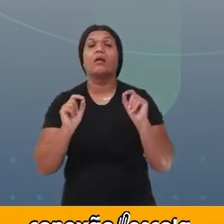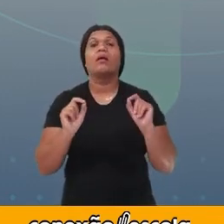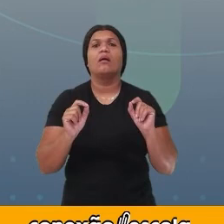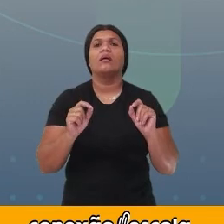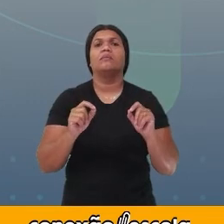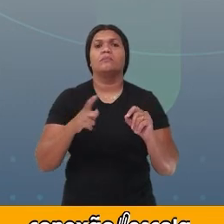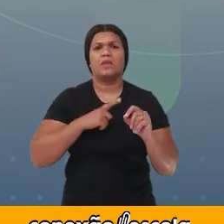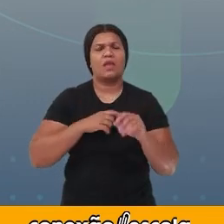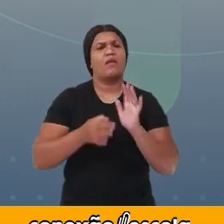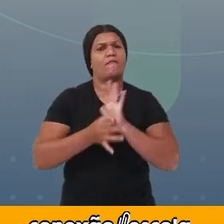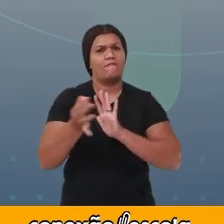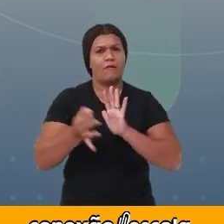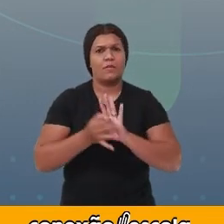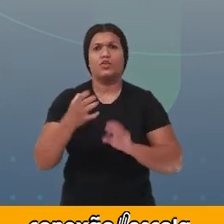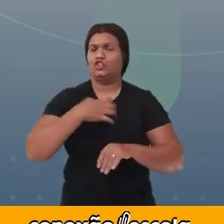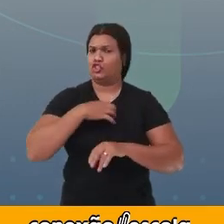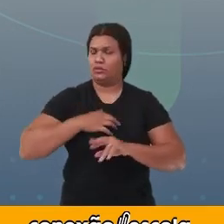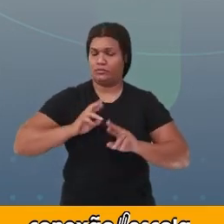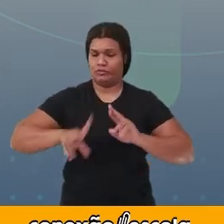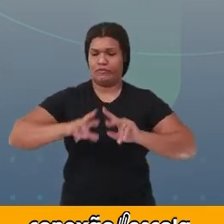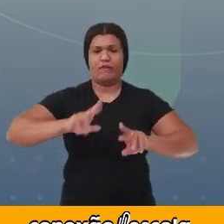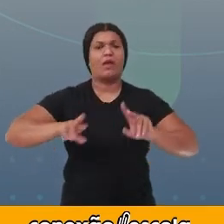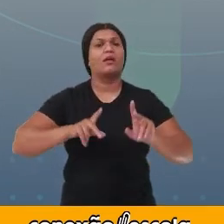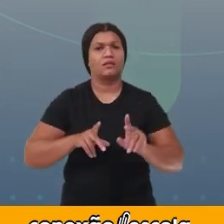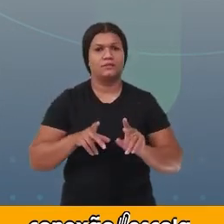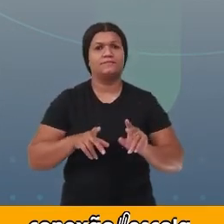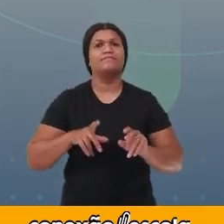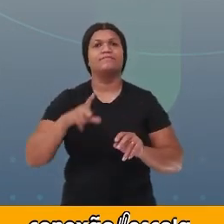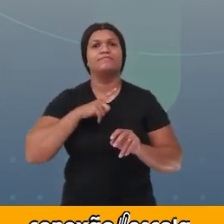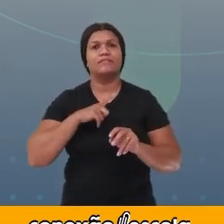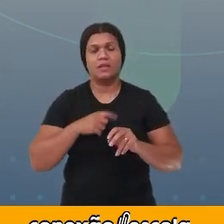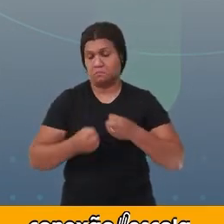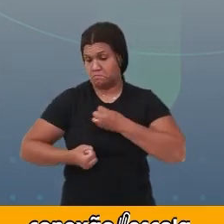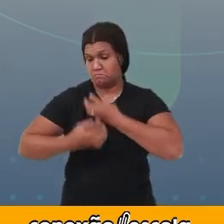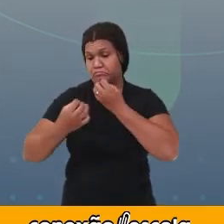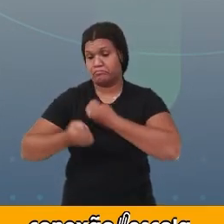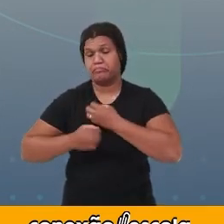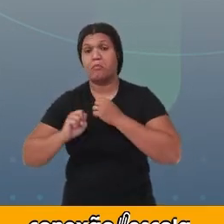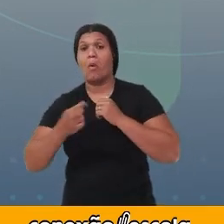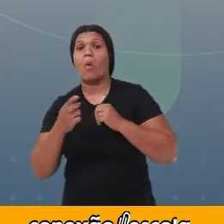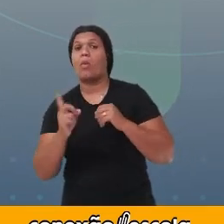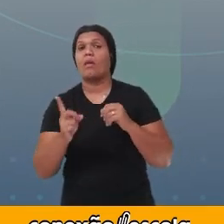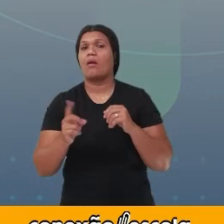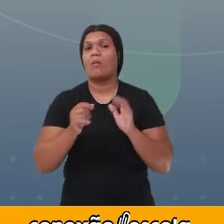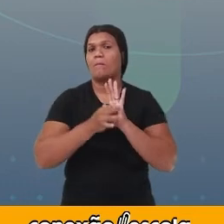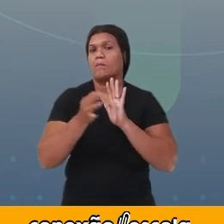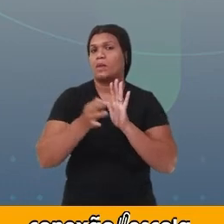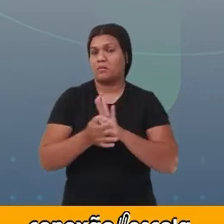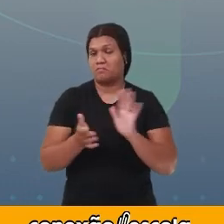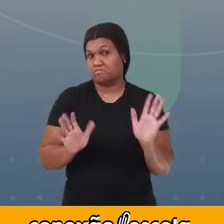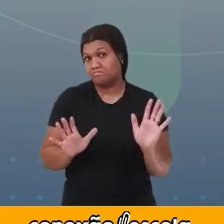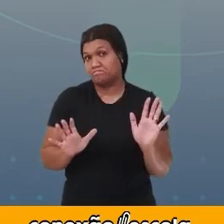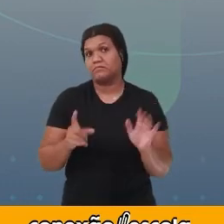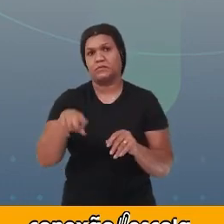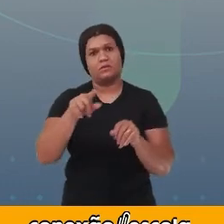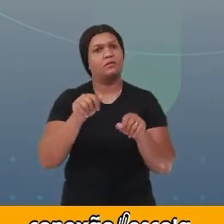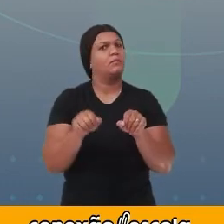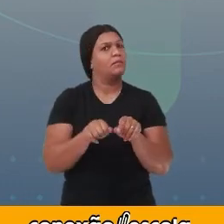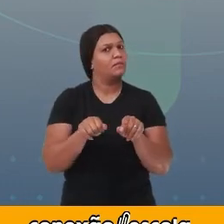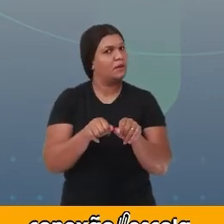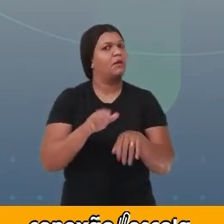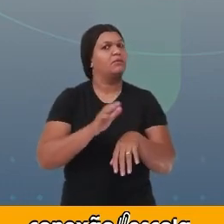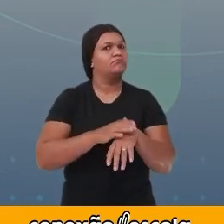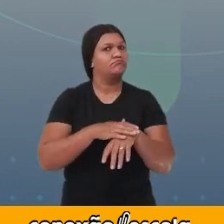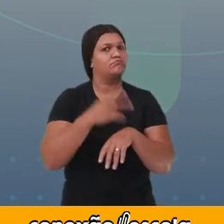mesma informação de maneiras diferentes, emitindo ou não a opinião? Leve isso também para a produção dos